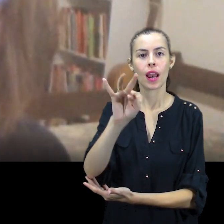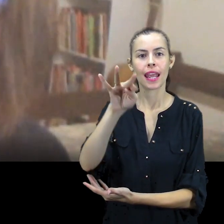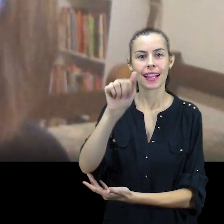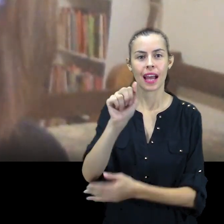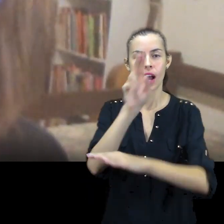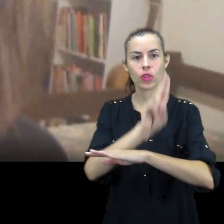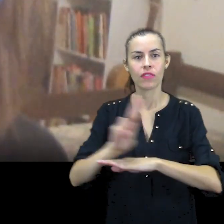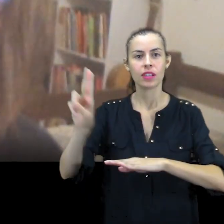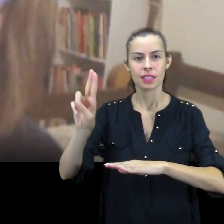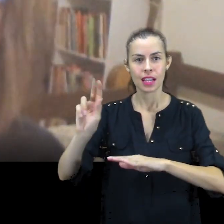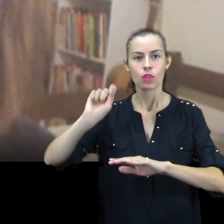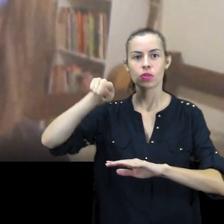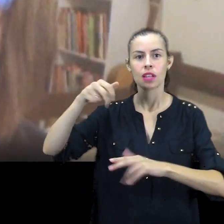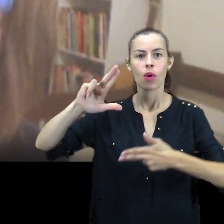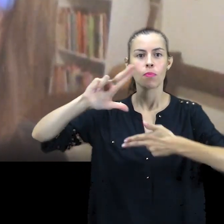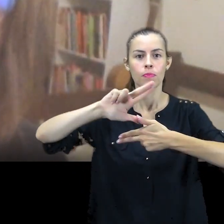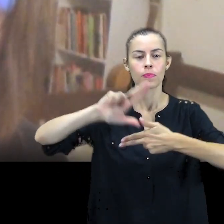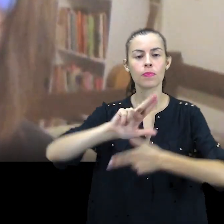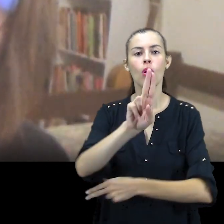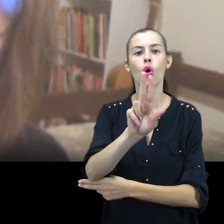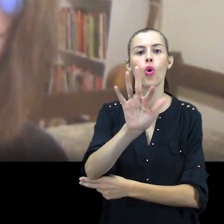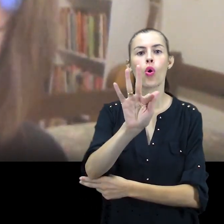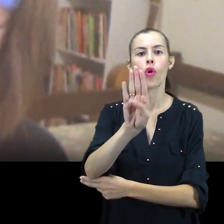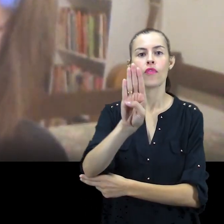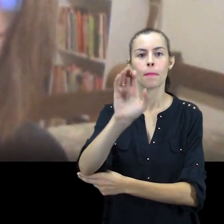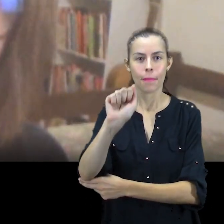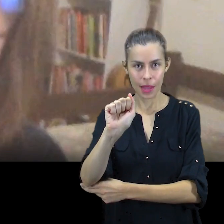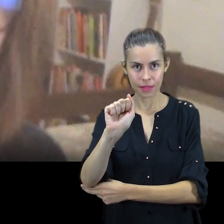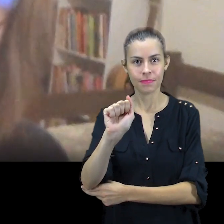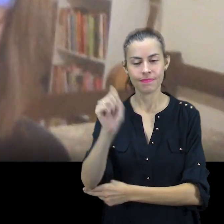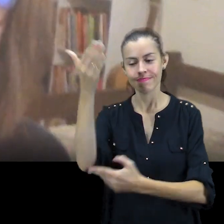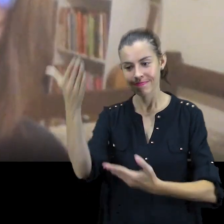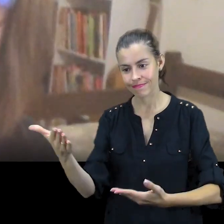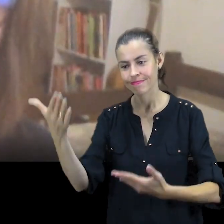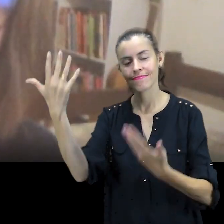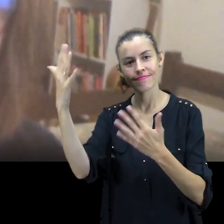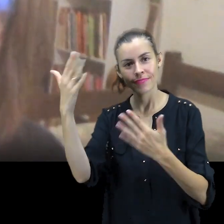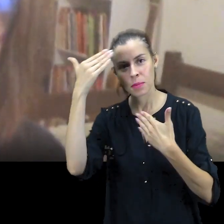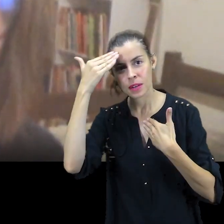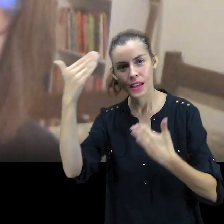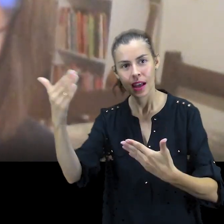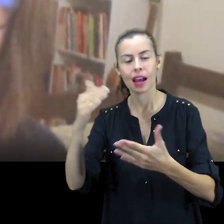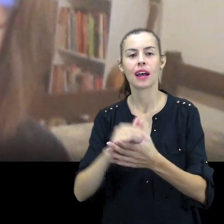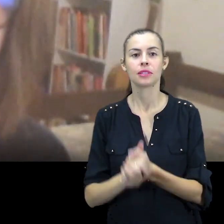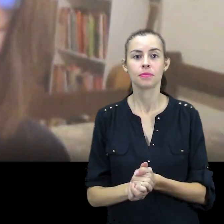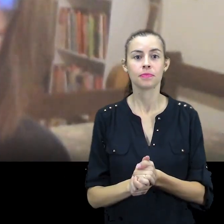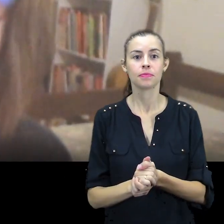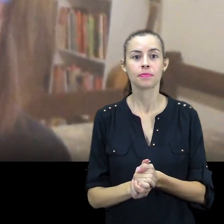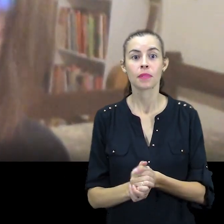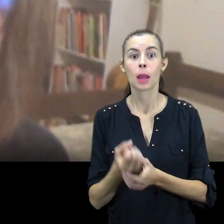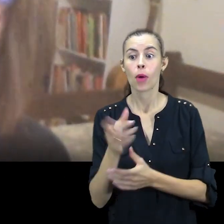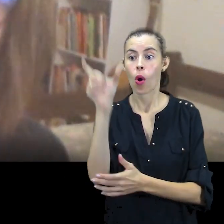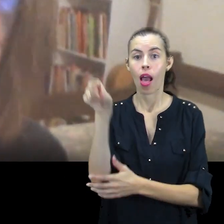nos enche de alegria, honra por esse momento de troca, de partilha e pela possibilidade de que